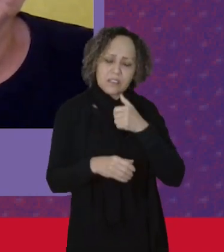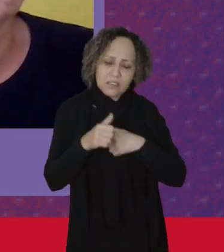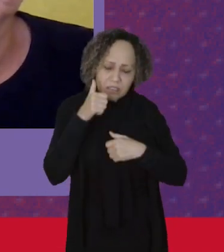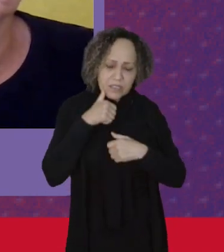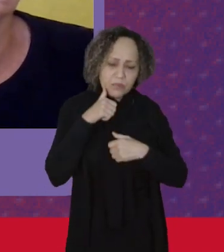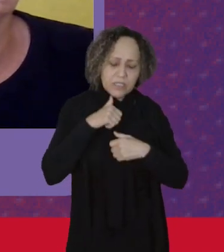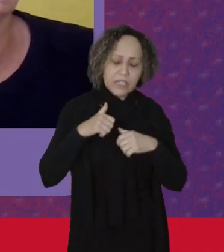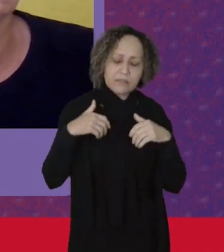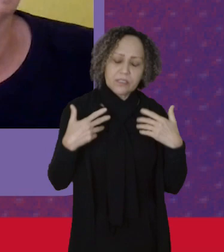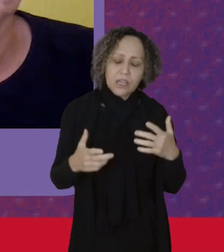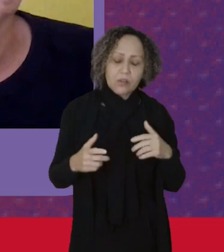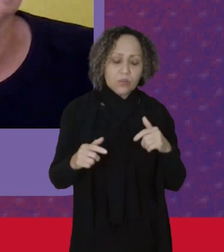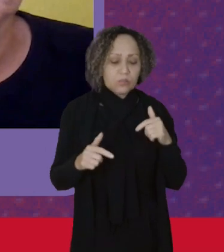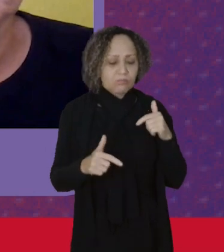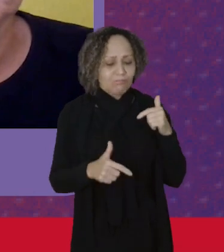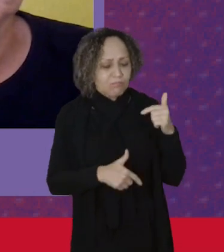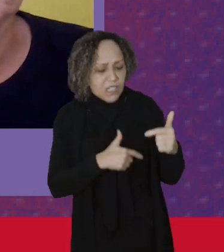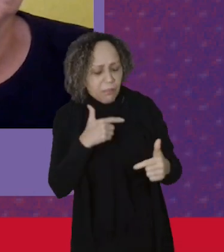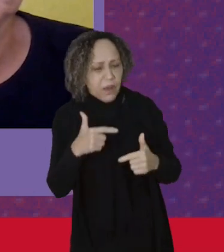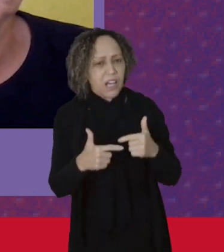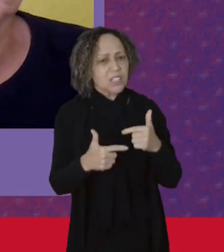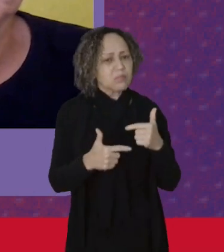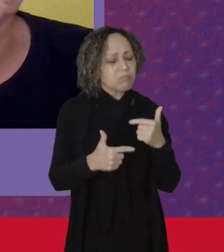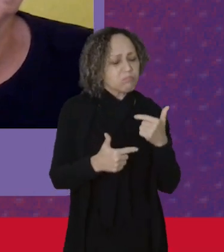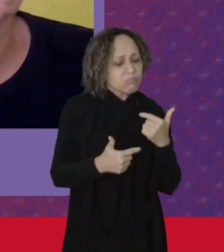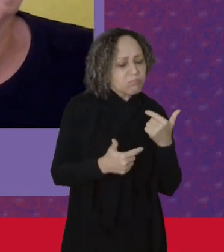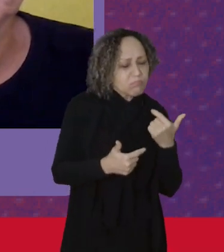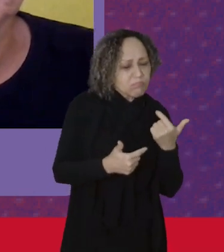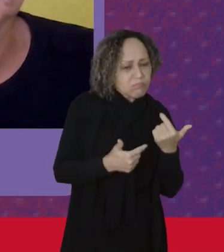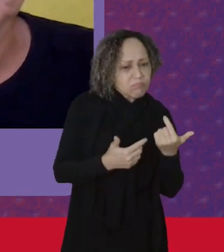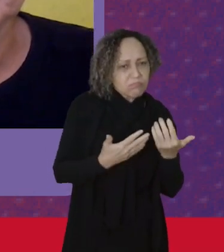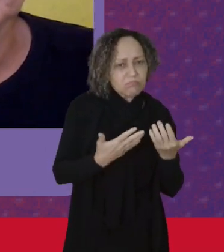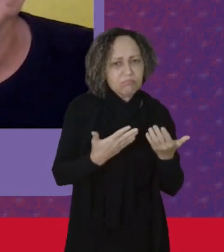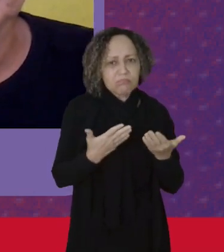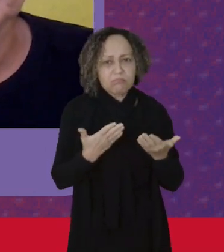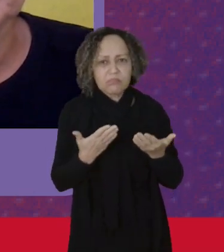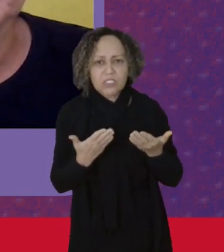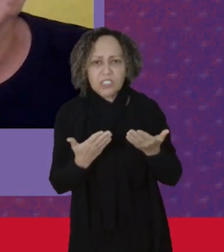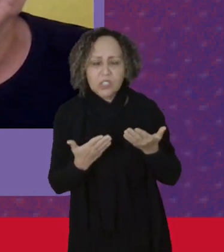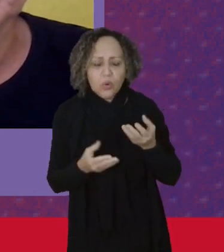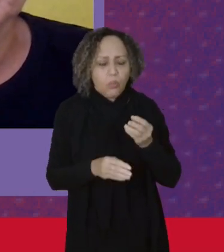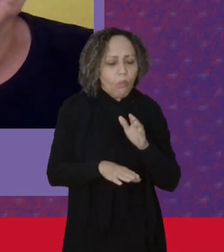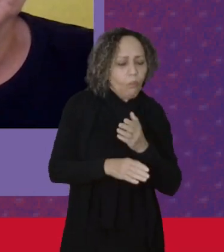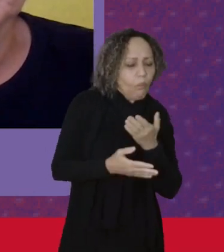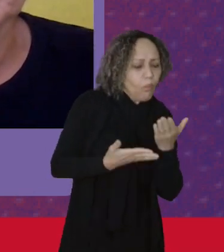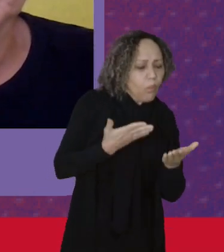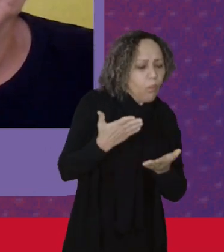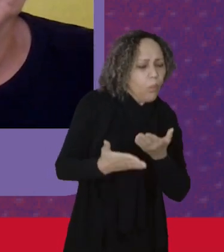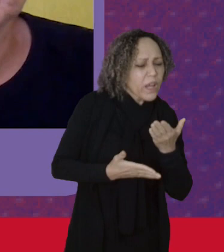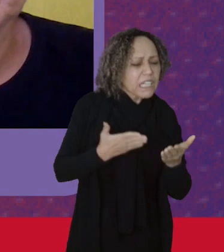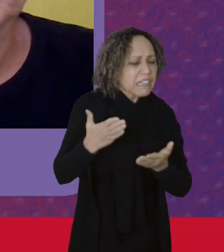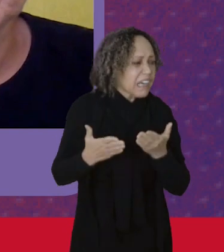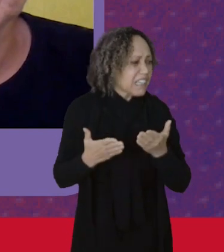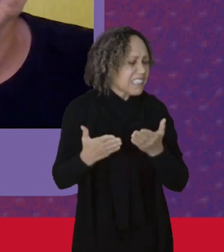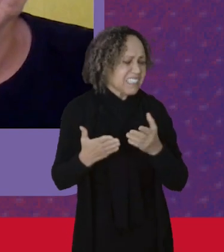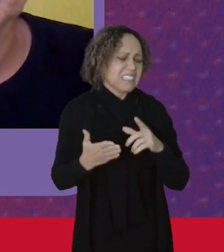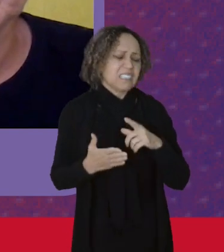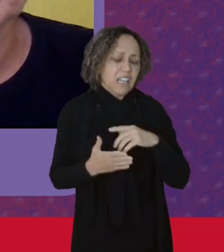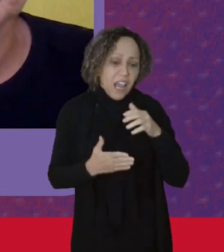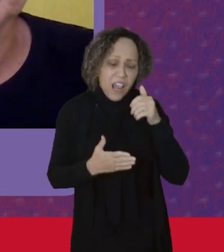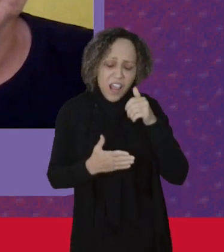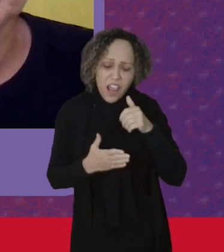trabalho de cuidados, o trabalho em geral se intensificou muito, isso está causando muito sofrimento psíquico